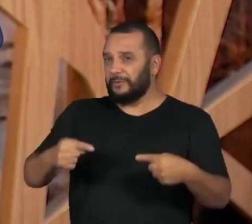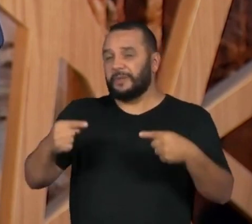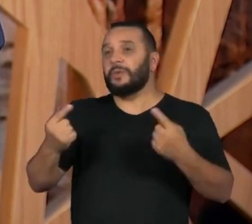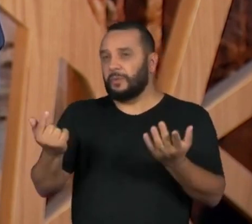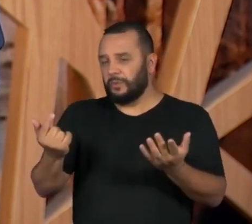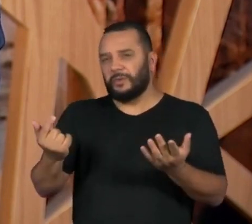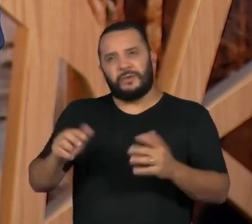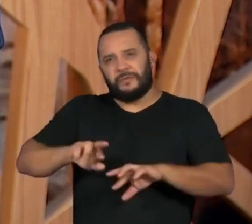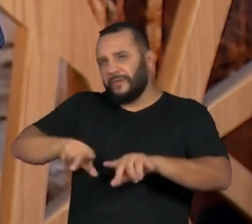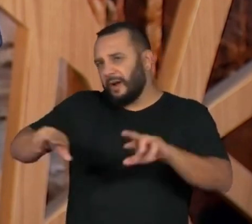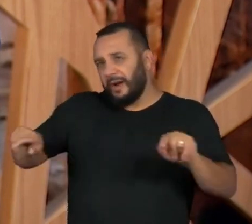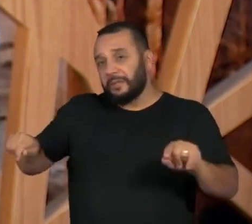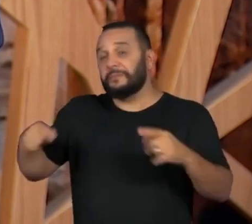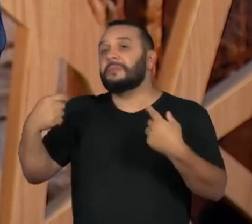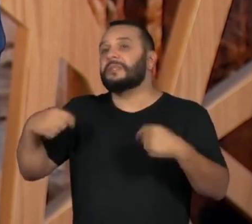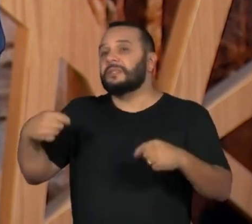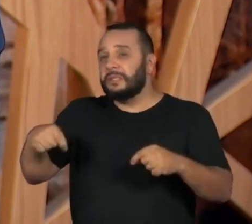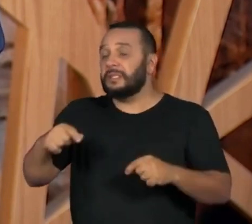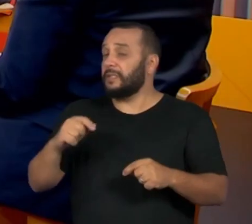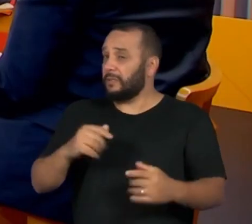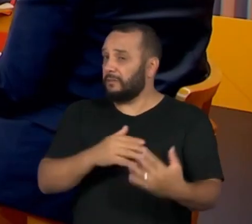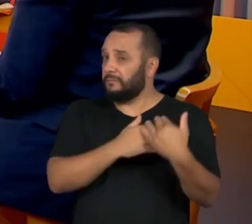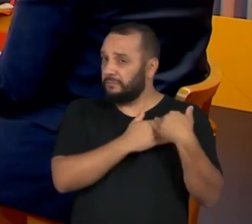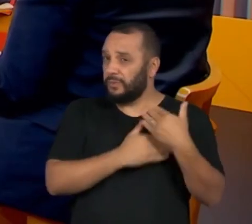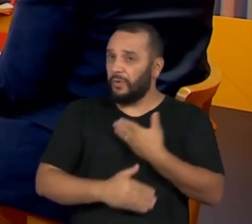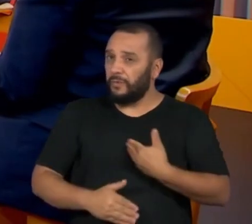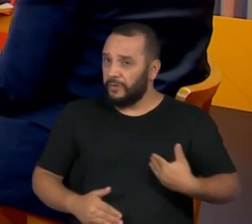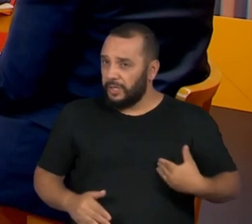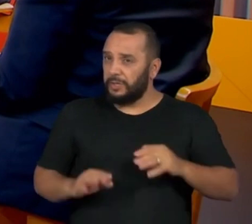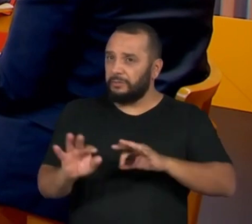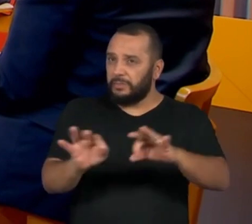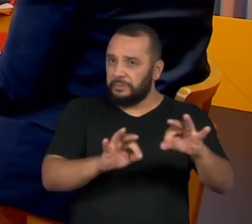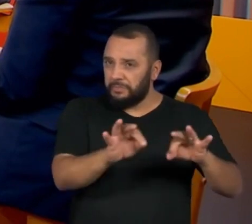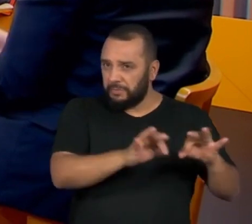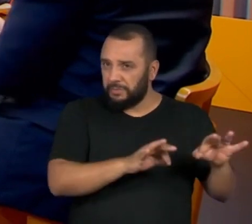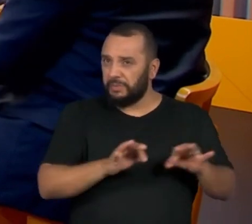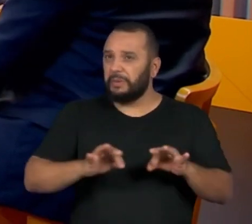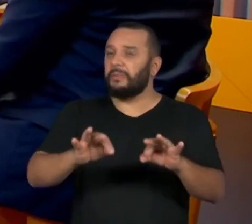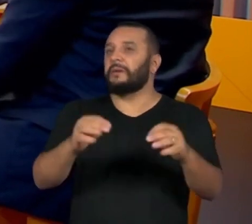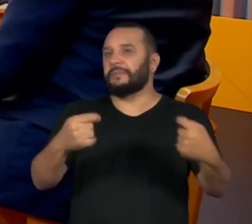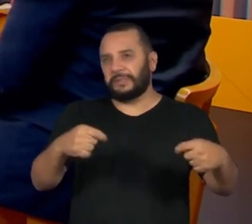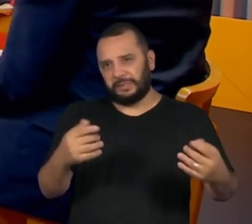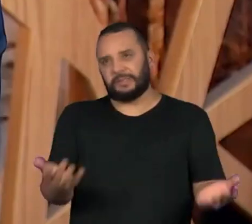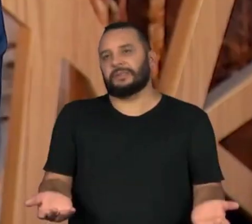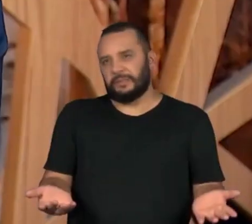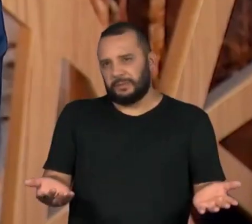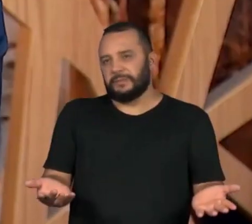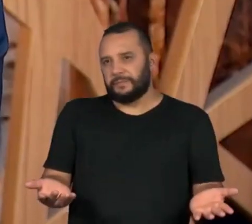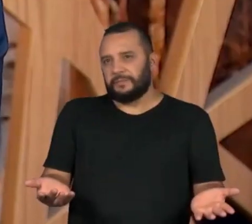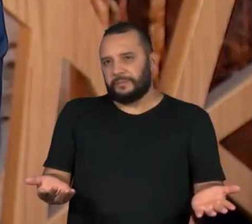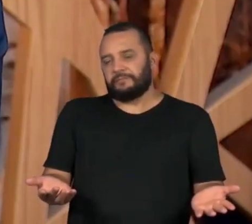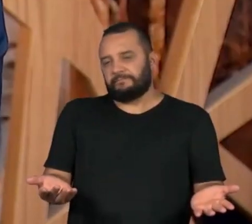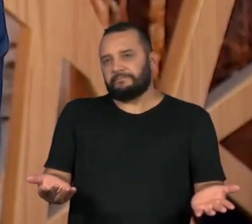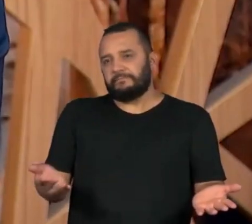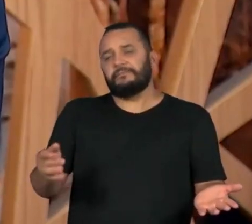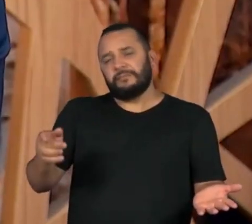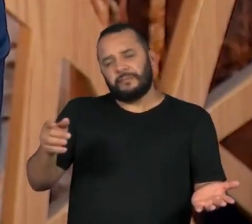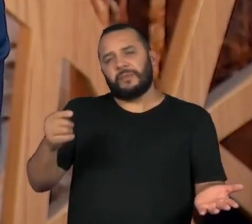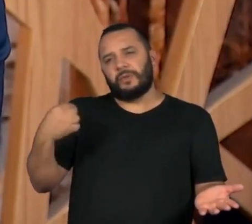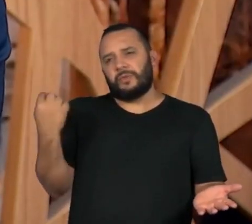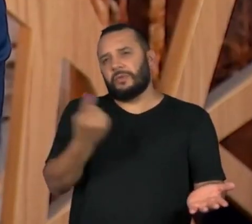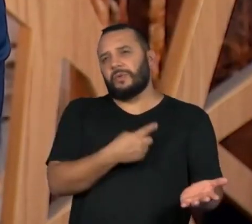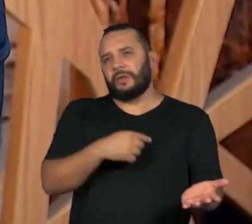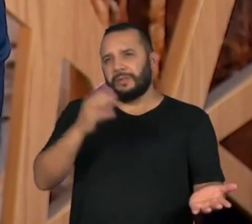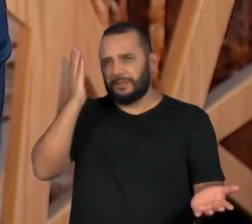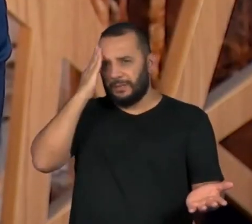que demandam a capilaridade a infraestrutura que o Estado tem mas nós não podemos desconsiderar que